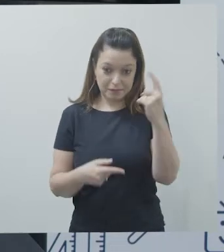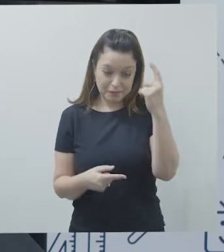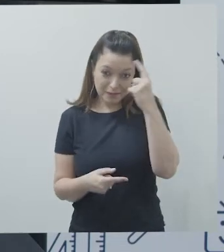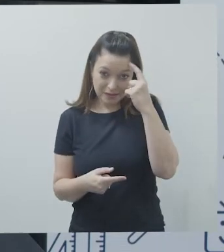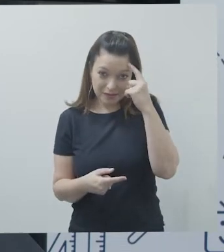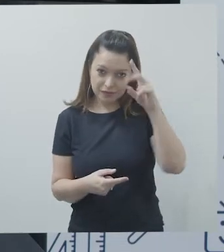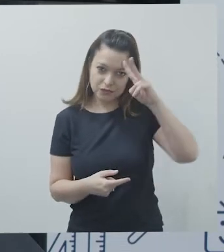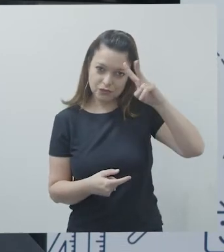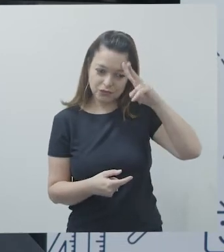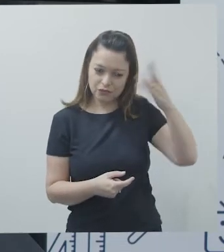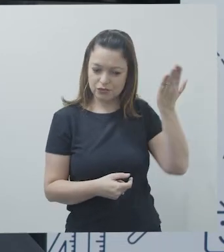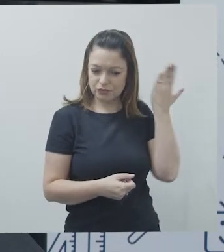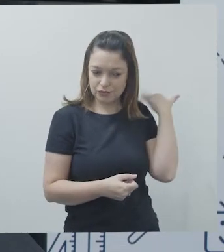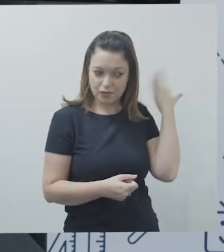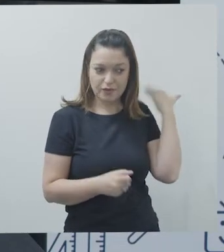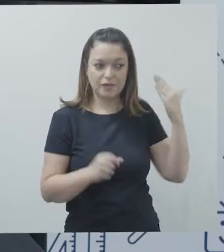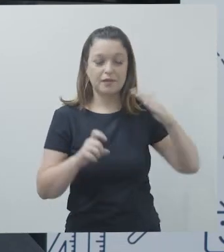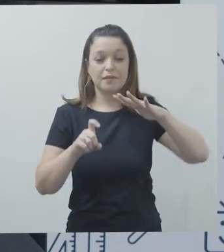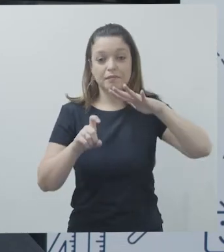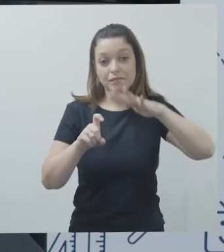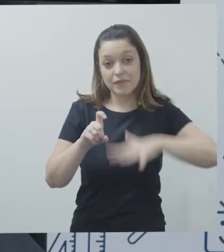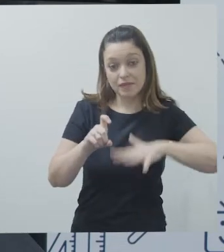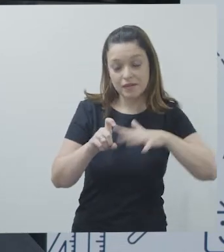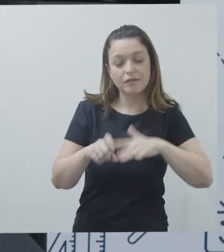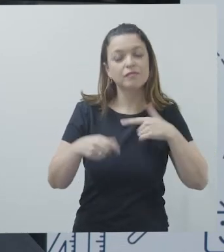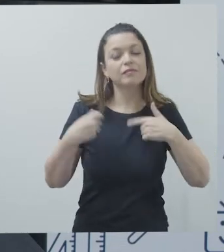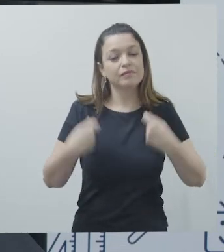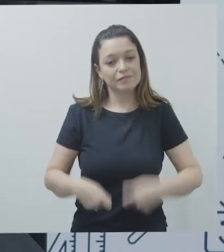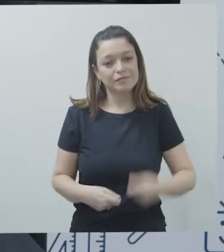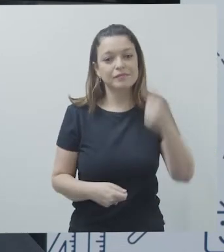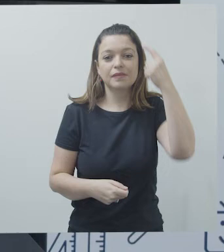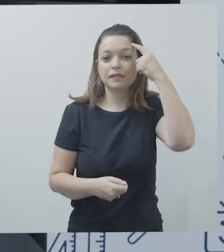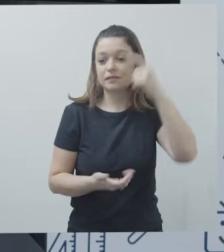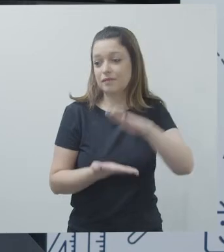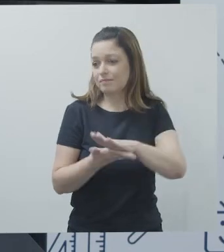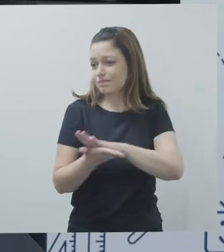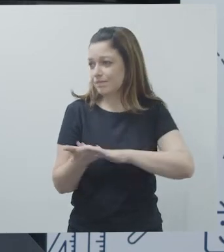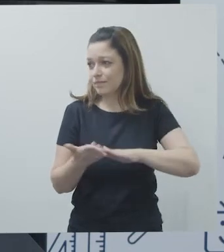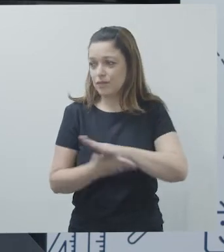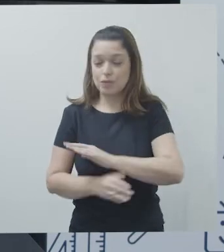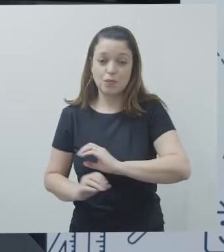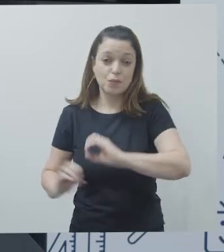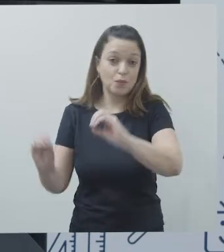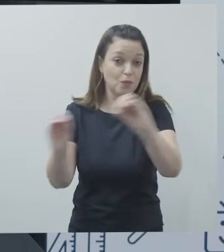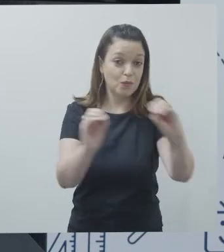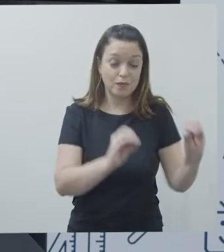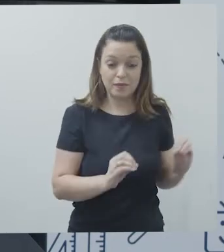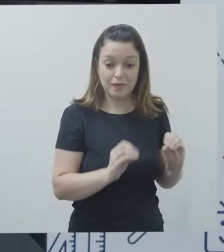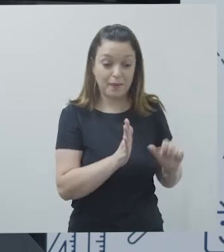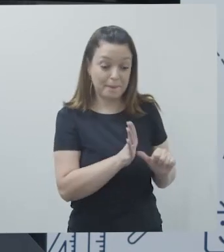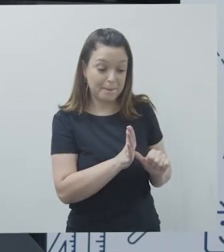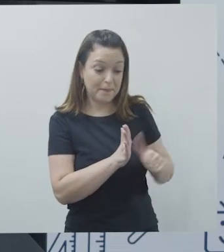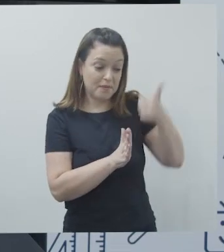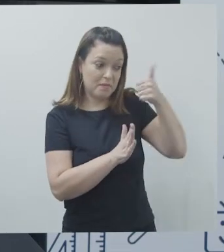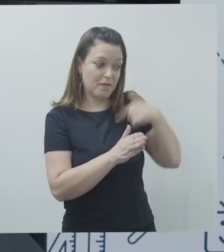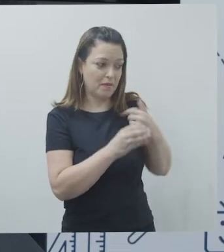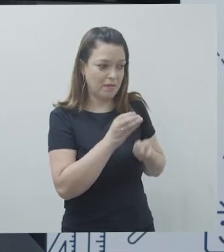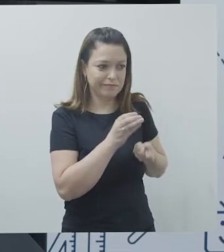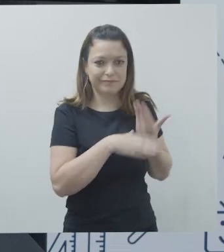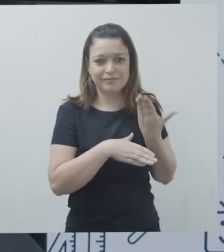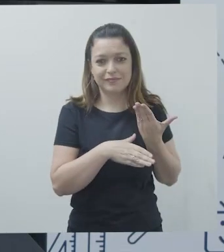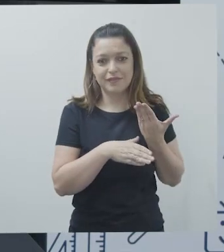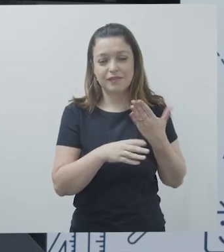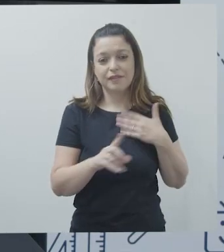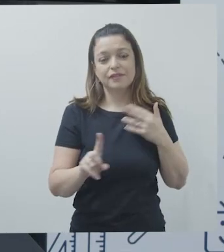certo? Nesse mito, nós temos que pensar que nada existia. Tudo seria criado do zero.